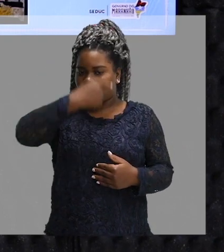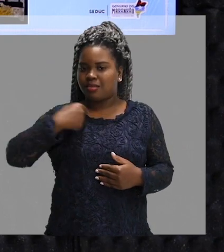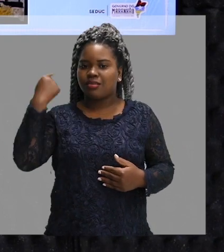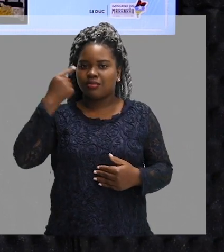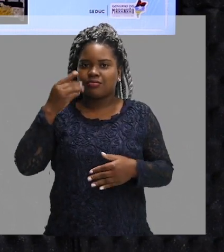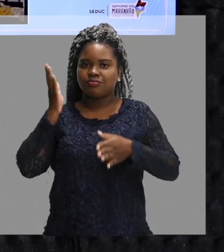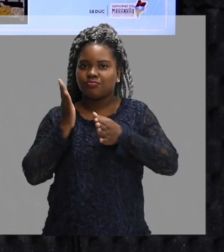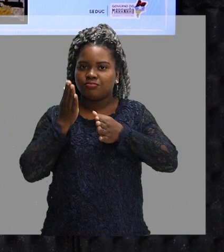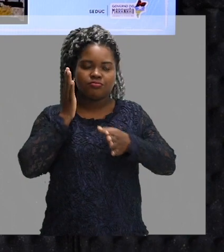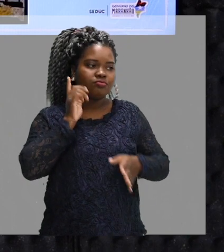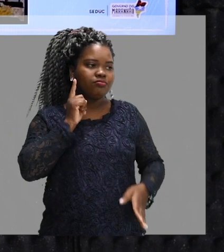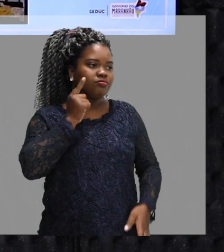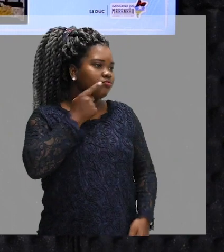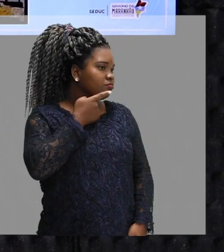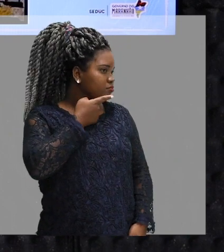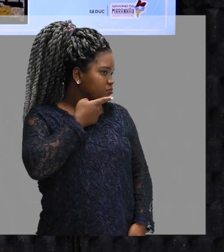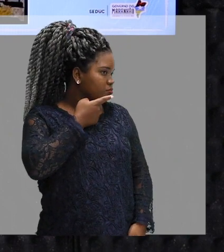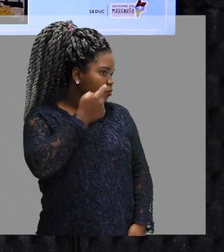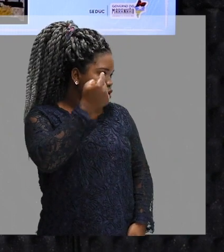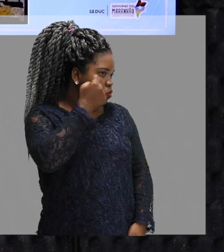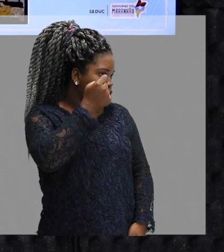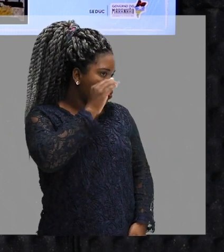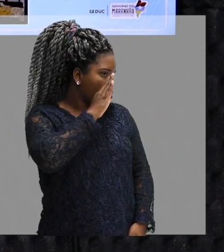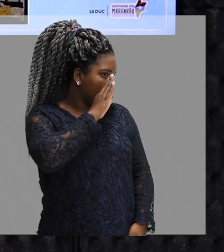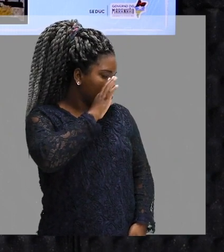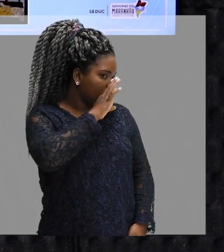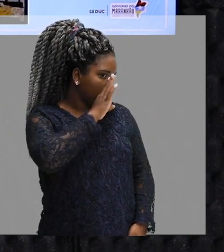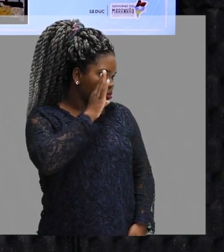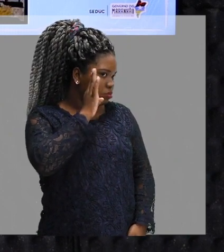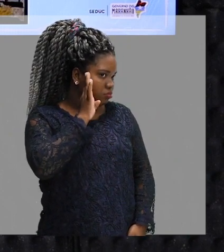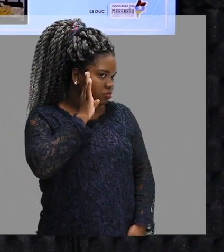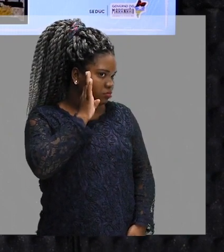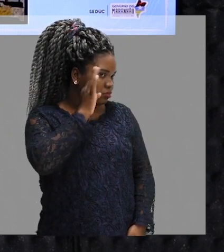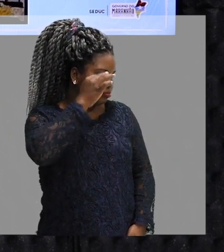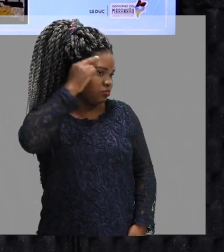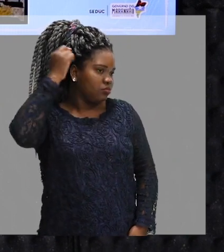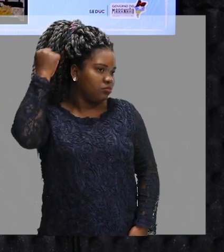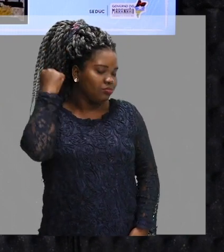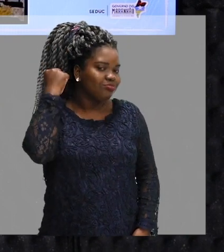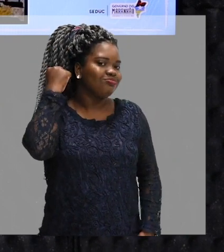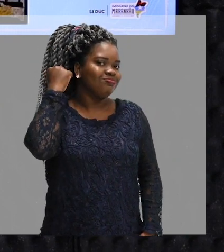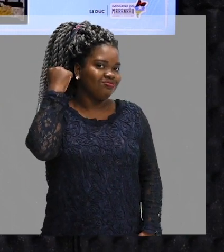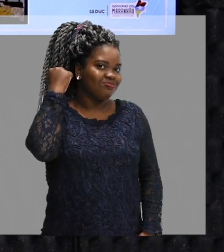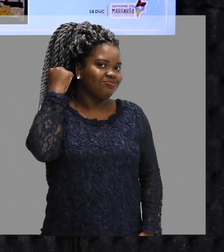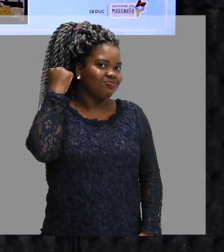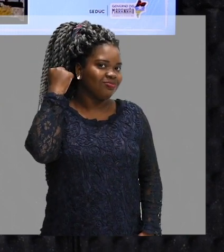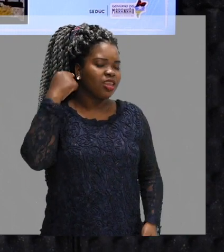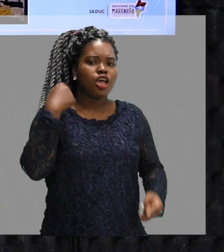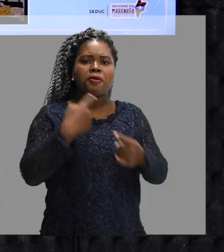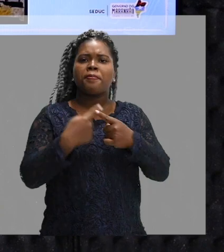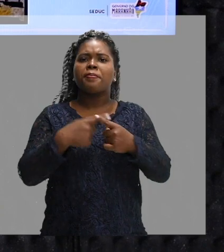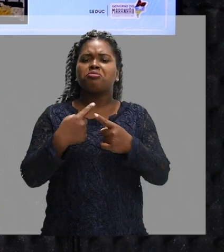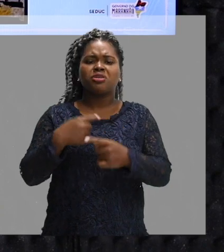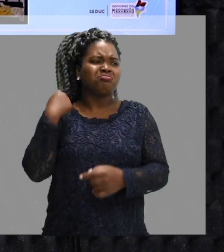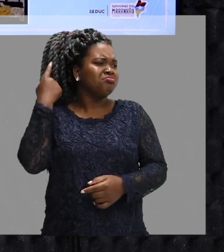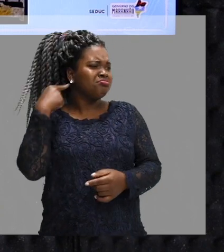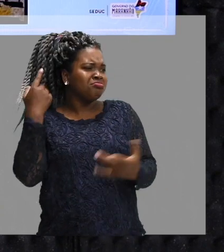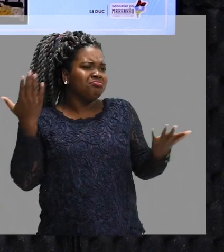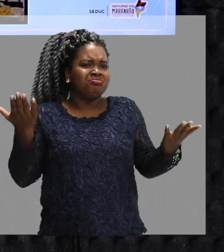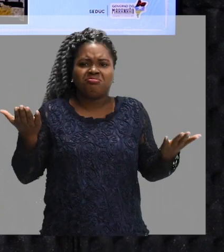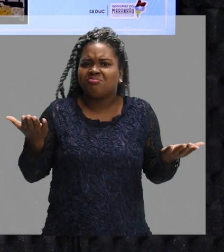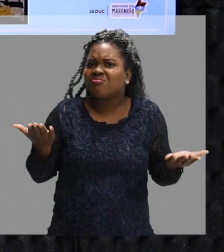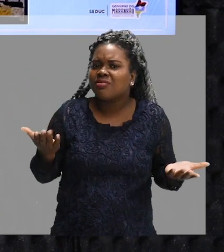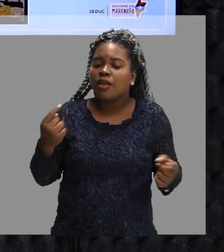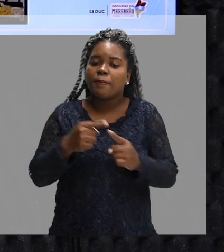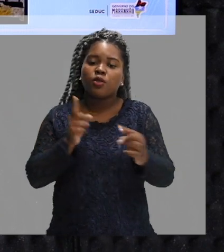você colocar de lado, né, o olho vem para cá, só que eles traziam o olho para cá. Professor, por que essa loucura toda? Porque o objetivo